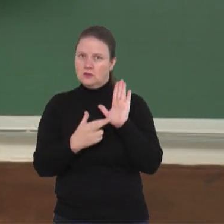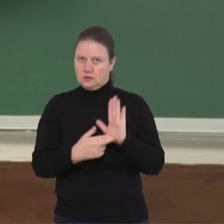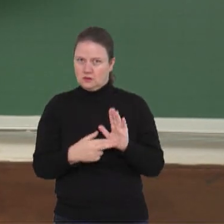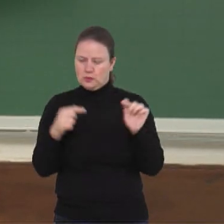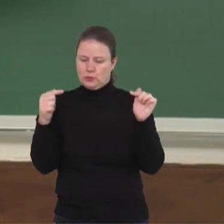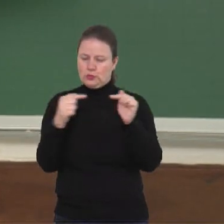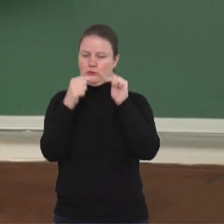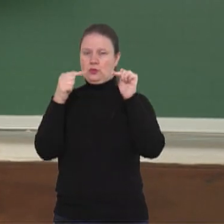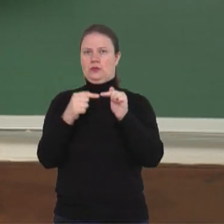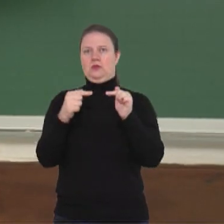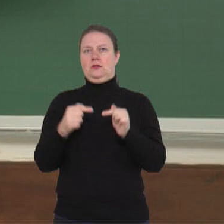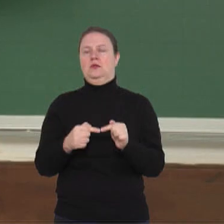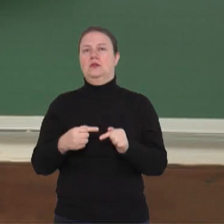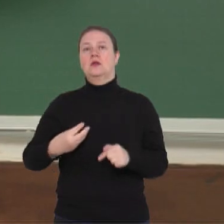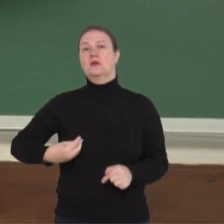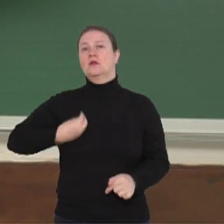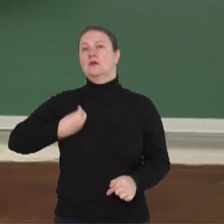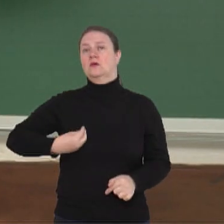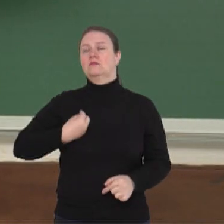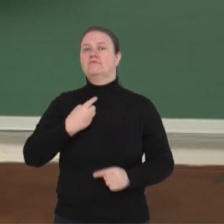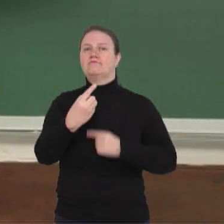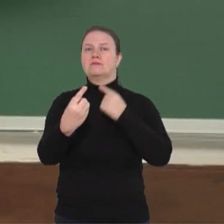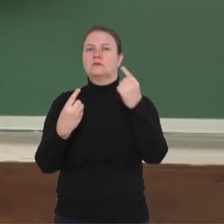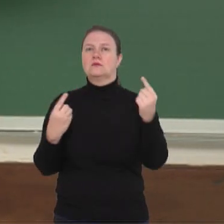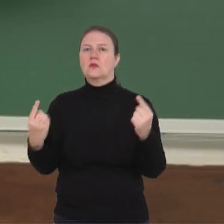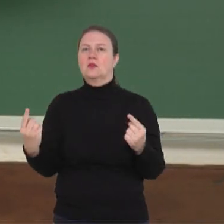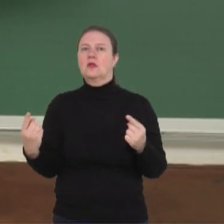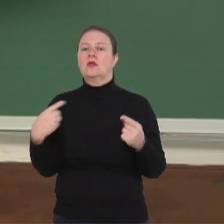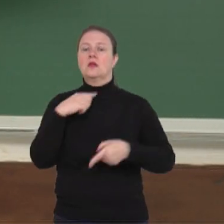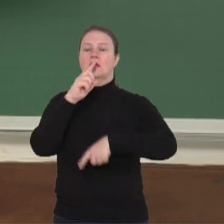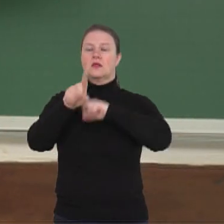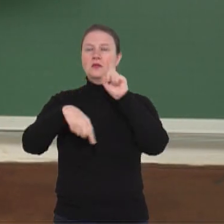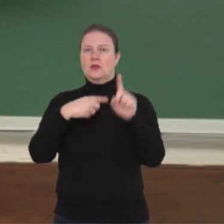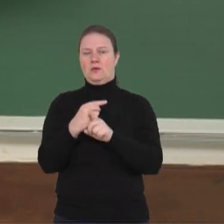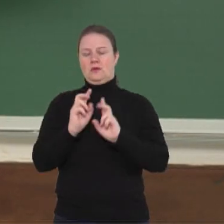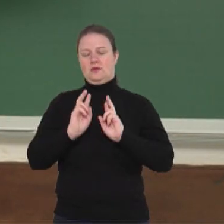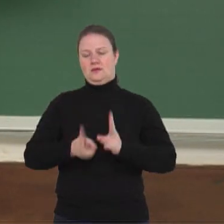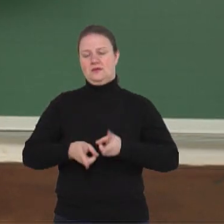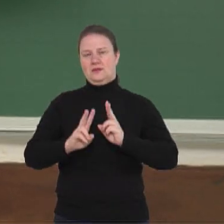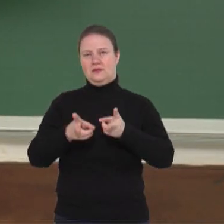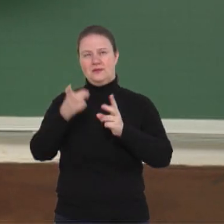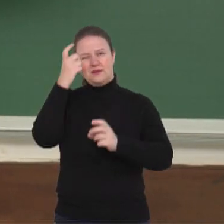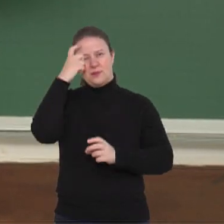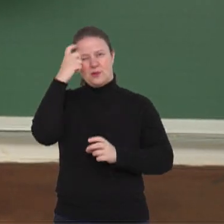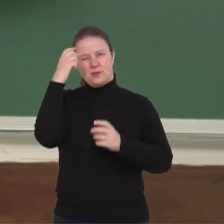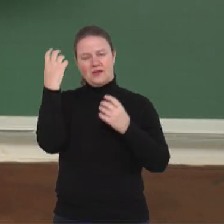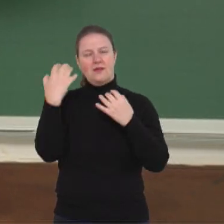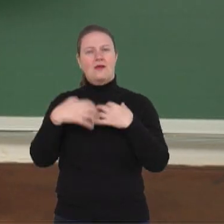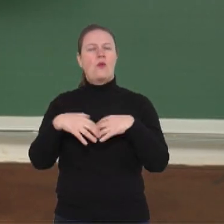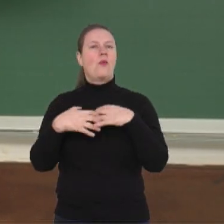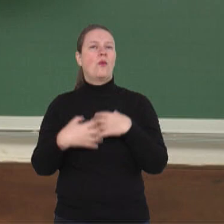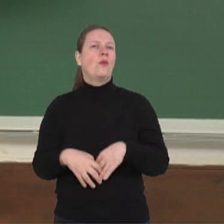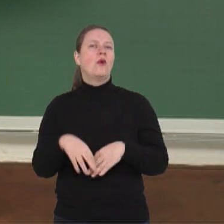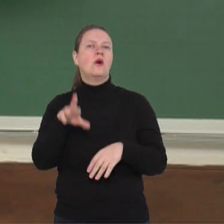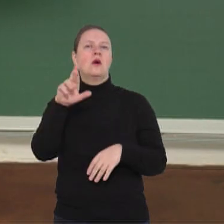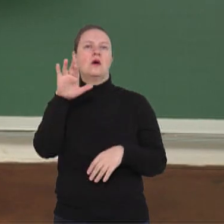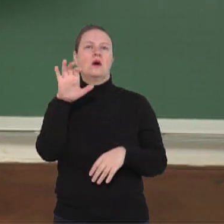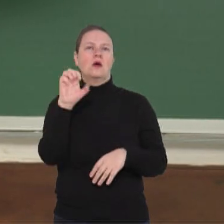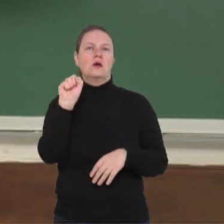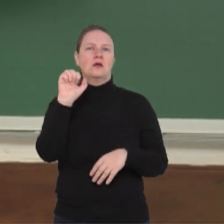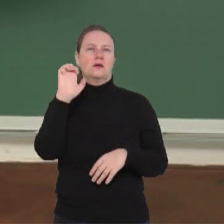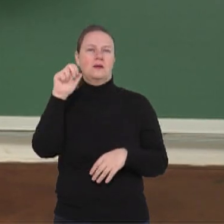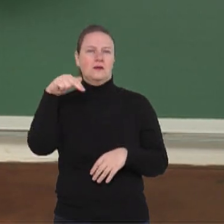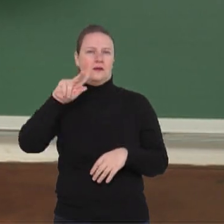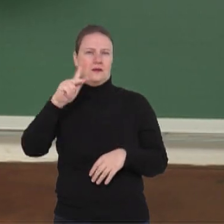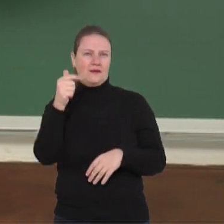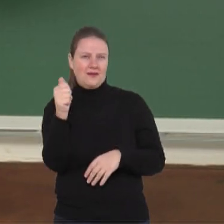com aquilo que você está vivendo, com aquilo que é seu. E aí depois a gente continua para pensar o gênero resenha a partir dessas